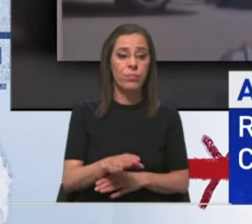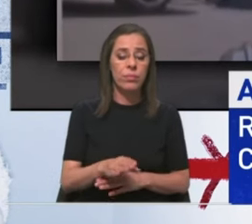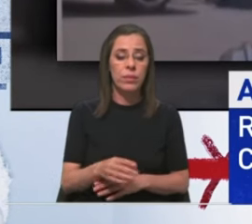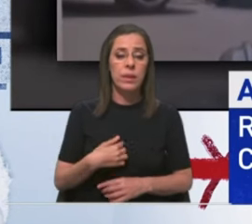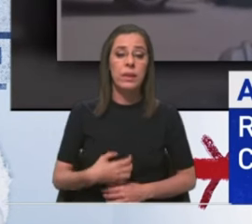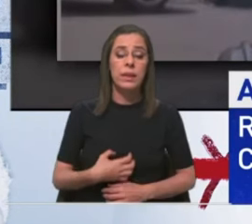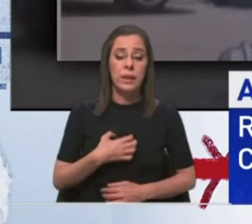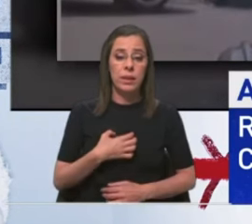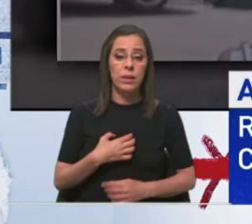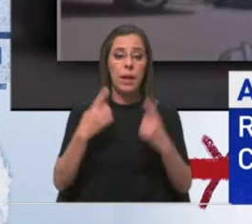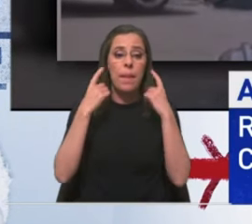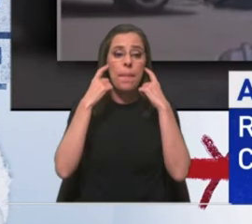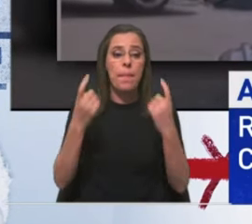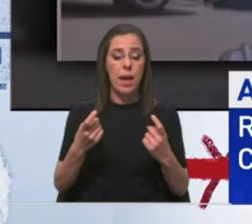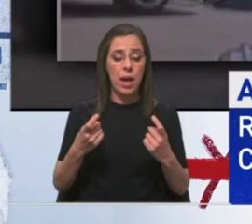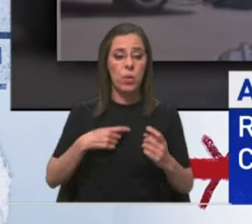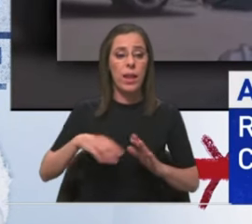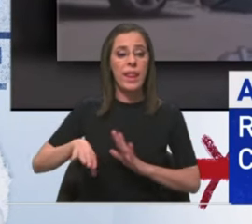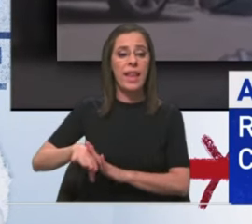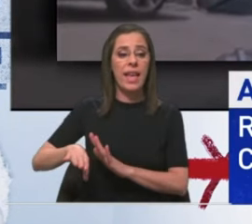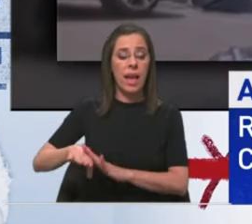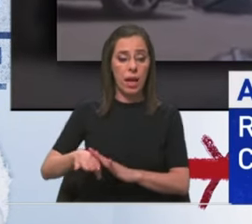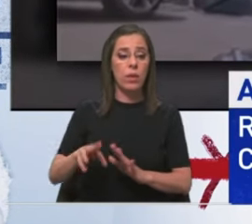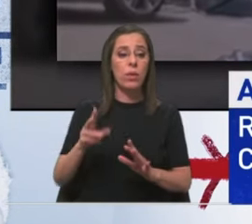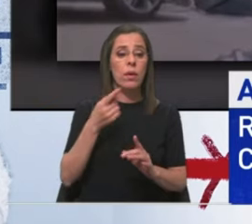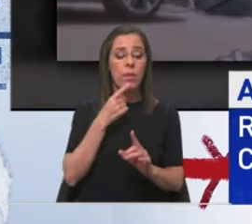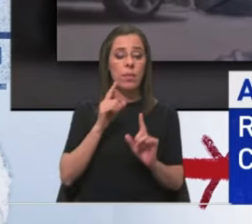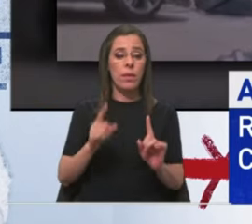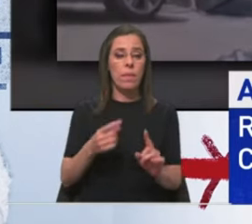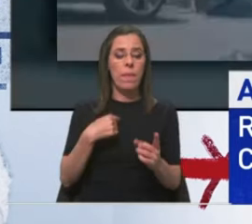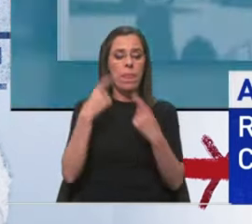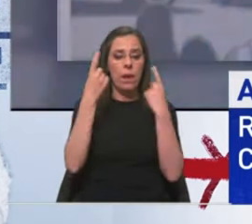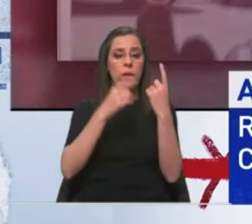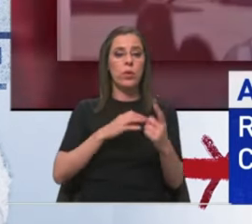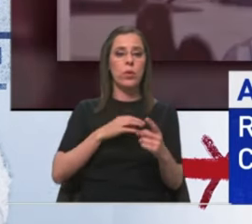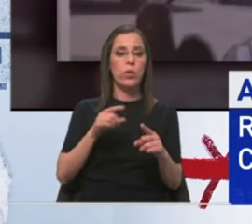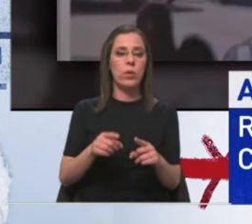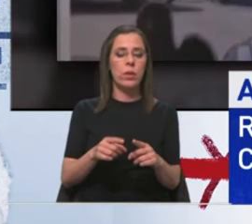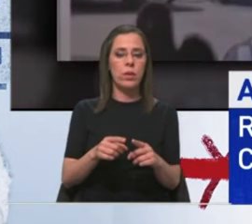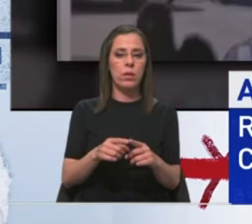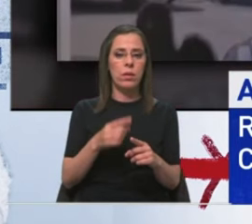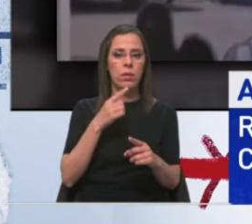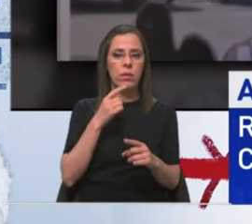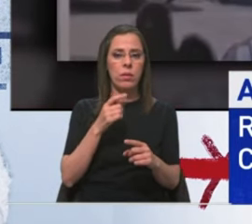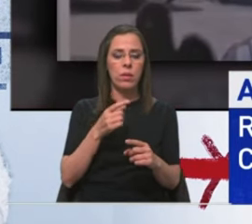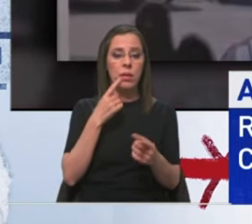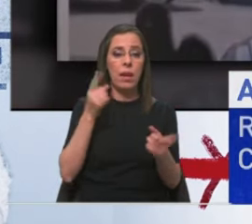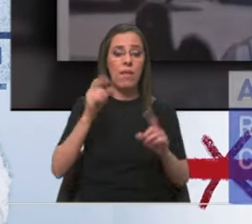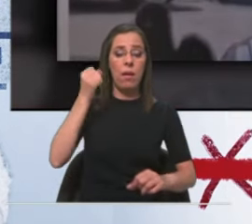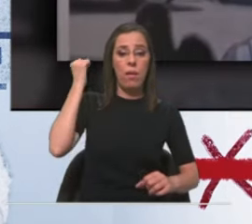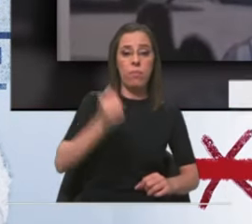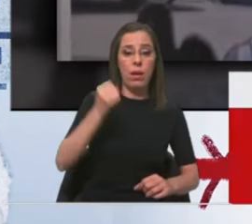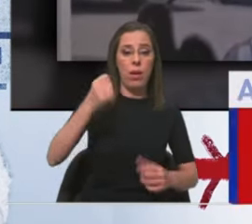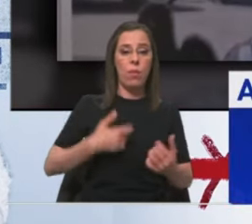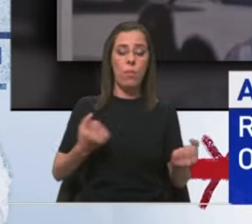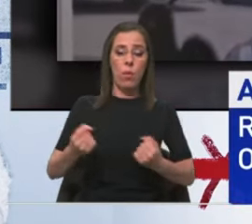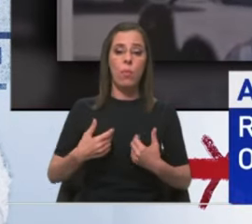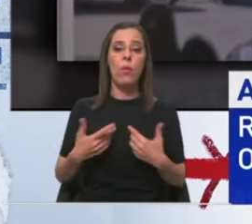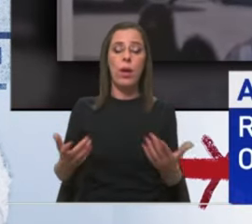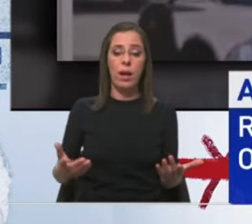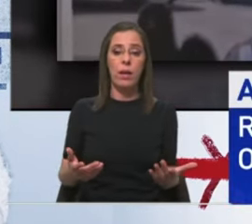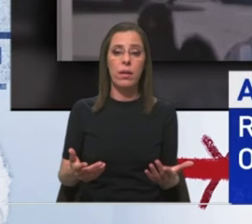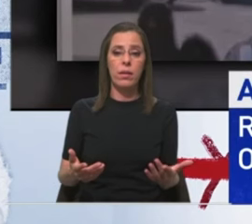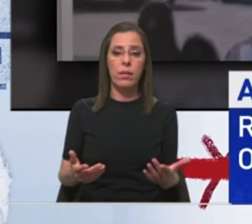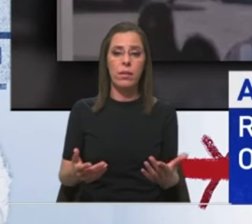eu quando arranco sinto barulhos do meu lado direito, entende? O que me leva a pensar que o senhor estava a esmorraçar o carro novamente,